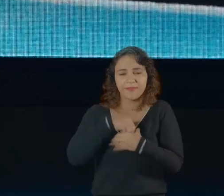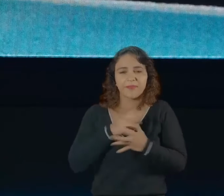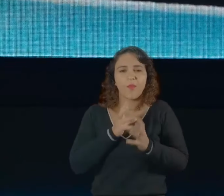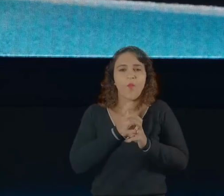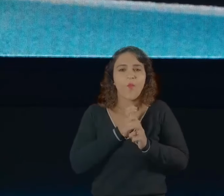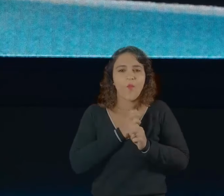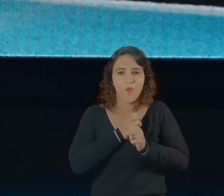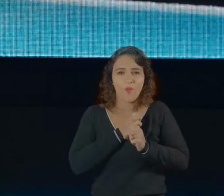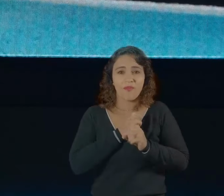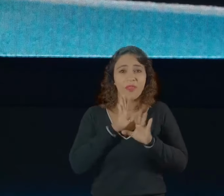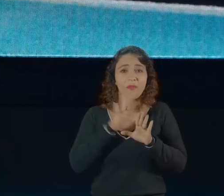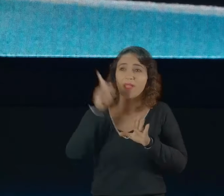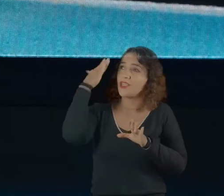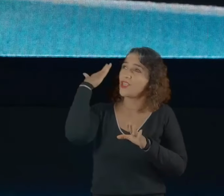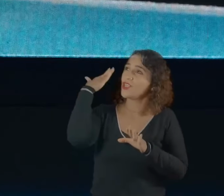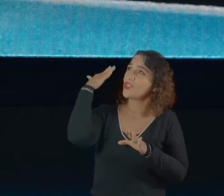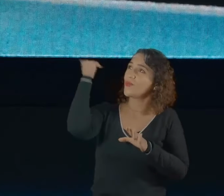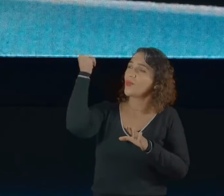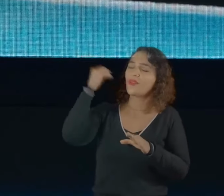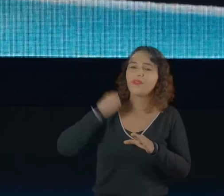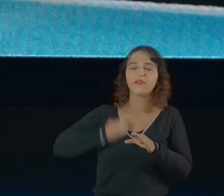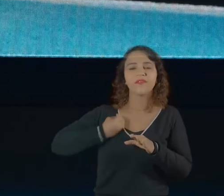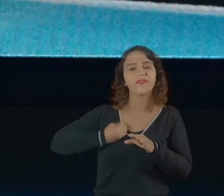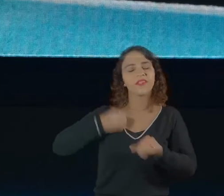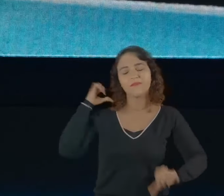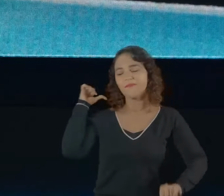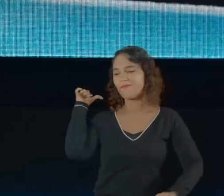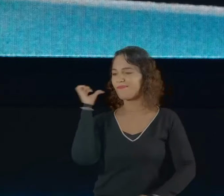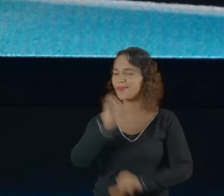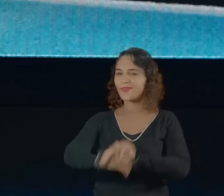E o chamado dele mudou a minha vida.